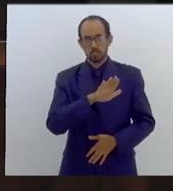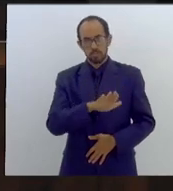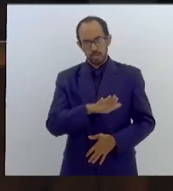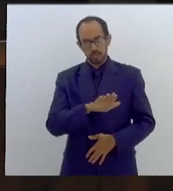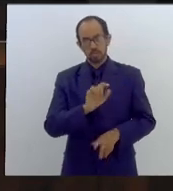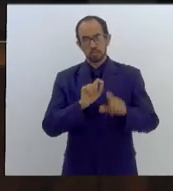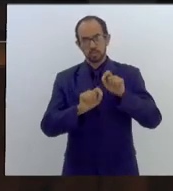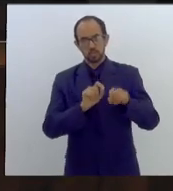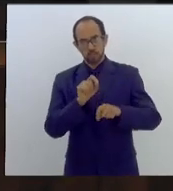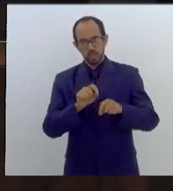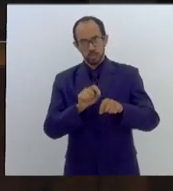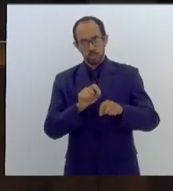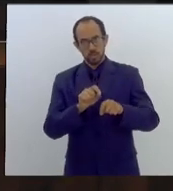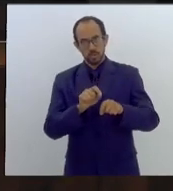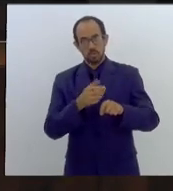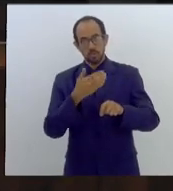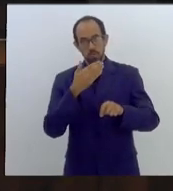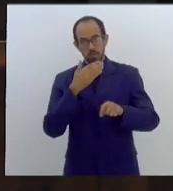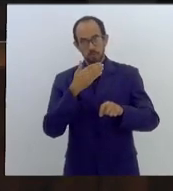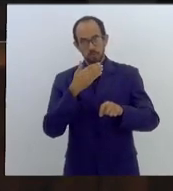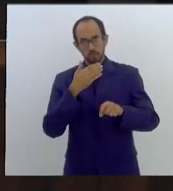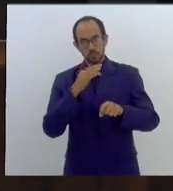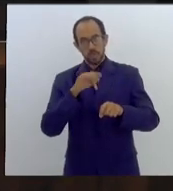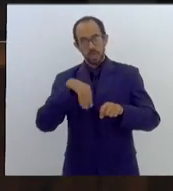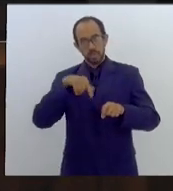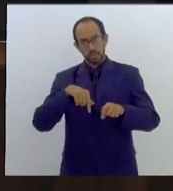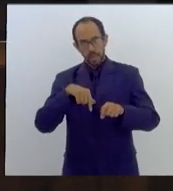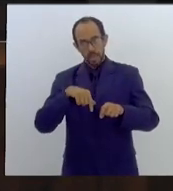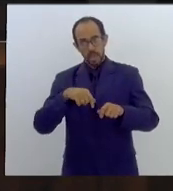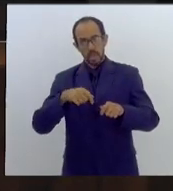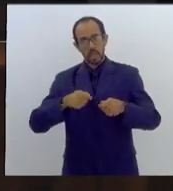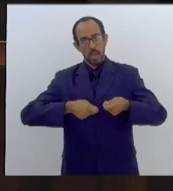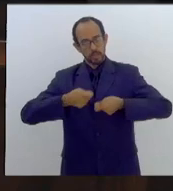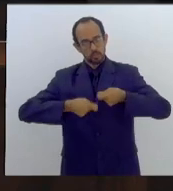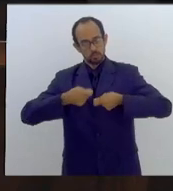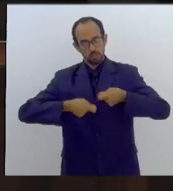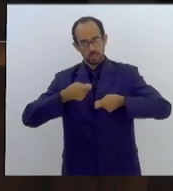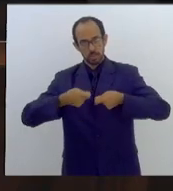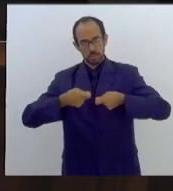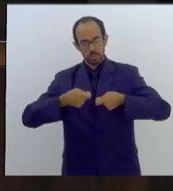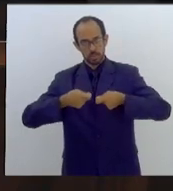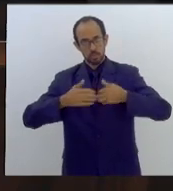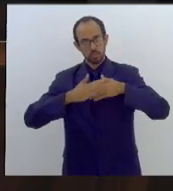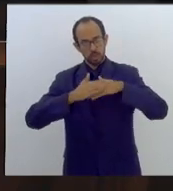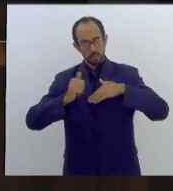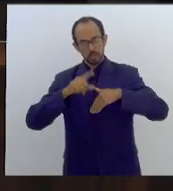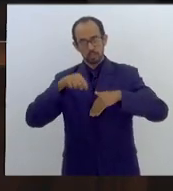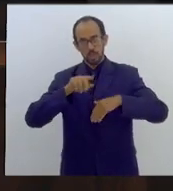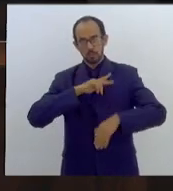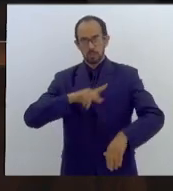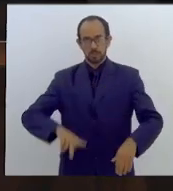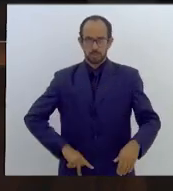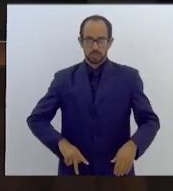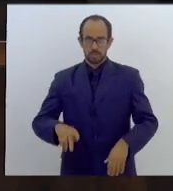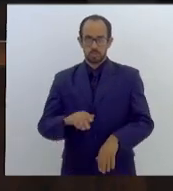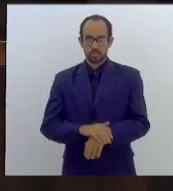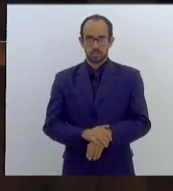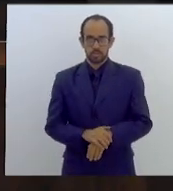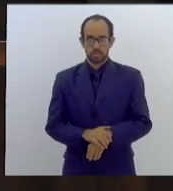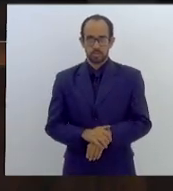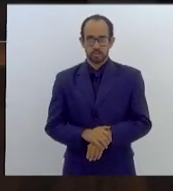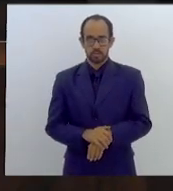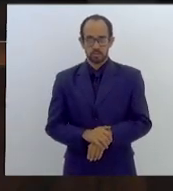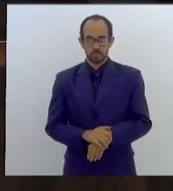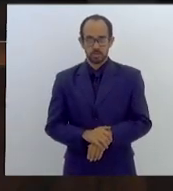E aí eu vou conceder a palavra. Quem conduz os trabalhos é o presidente. Então eu vou repassar a palavra e